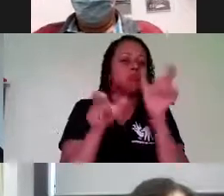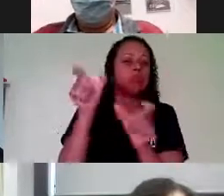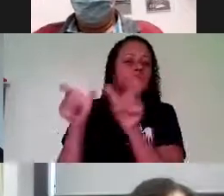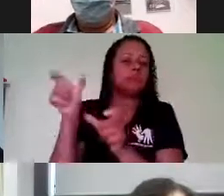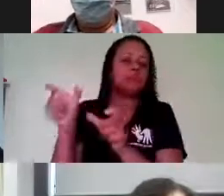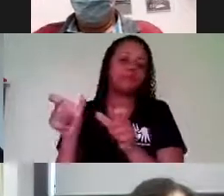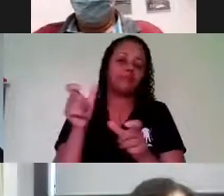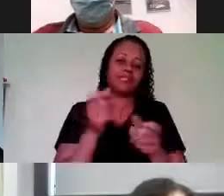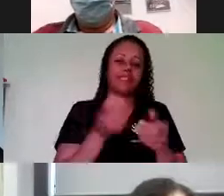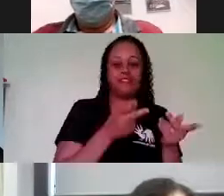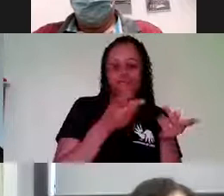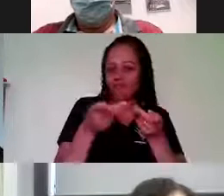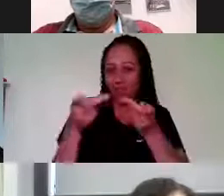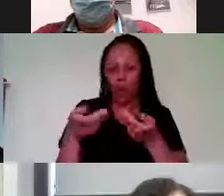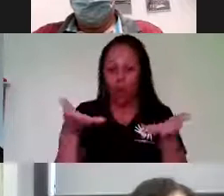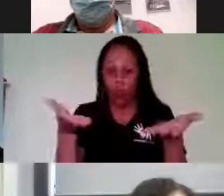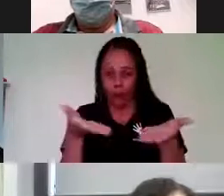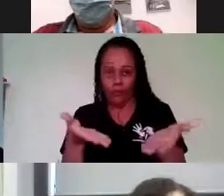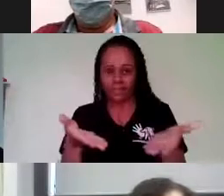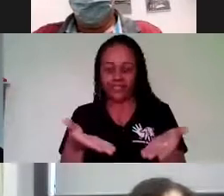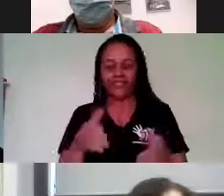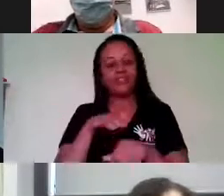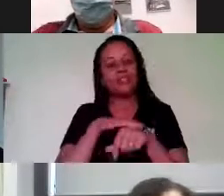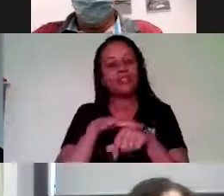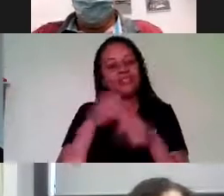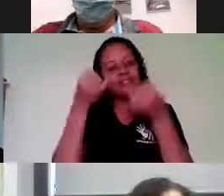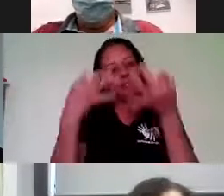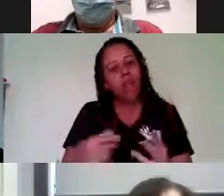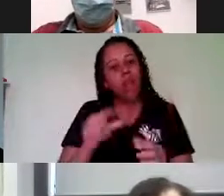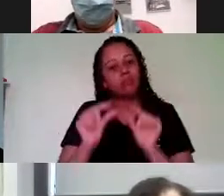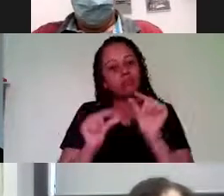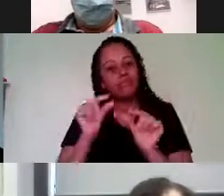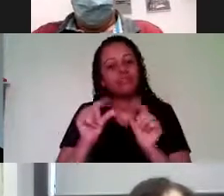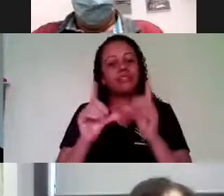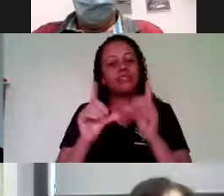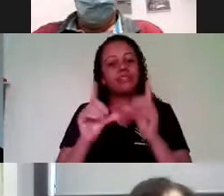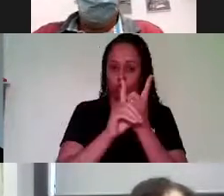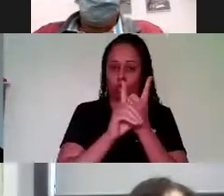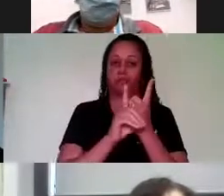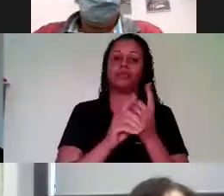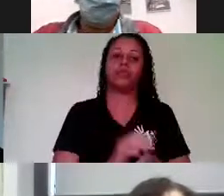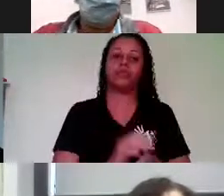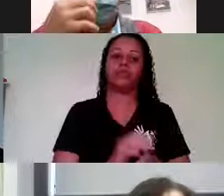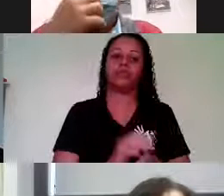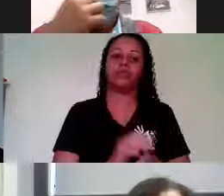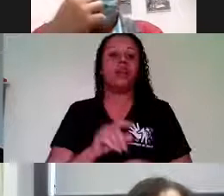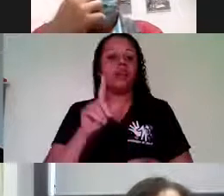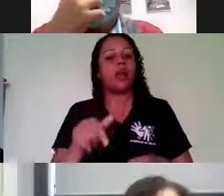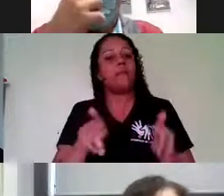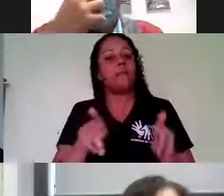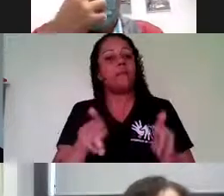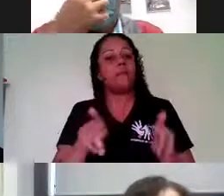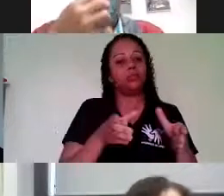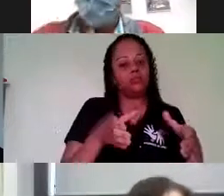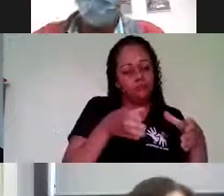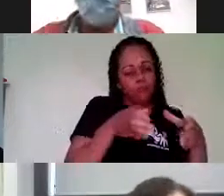hoje, e falar um pouco desse encontro, né, e o protagonismo dos participantes, tanto pelo Espaço da Cidadania, como